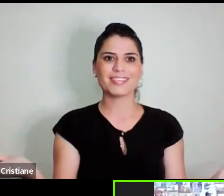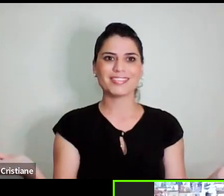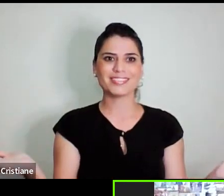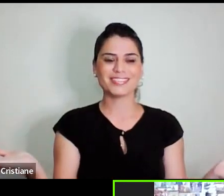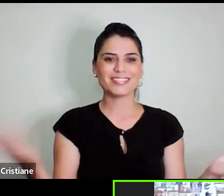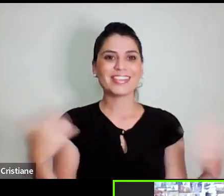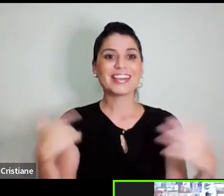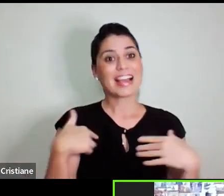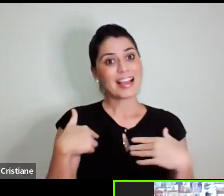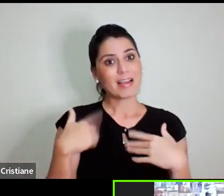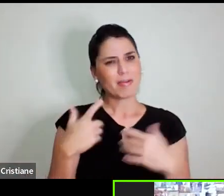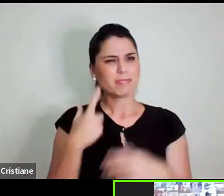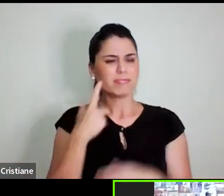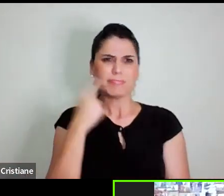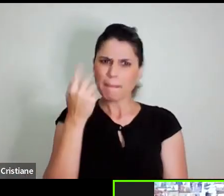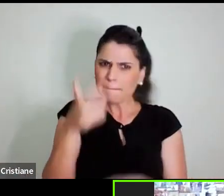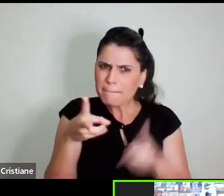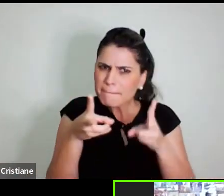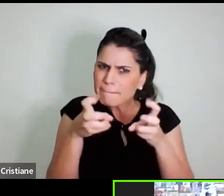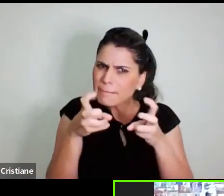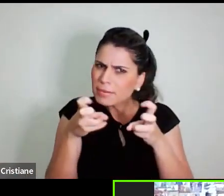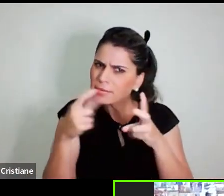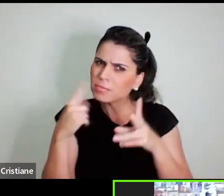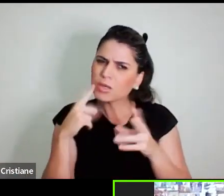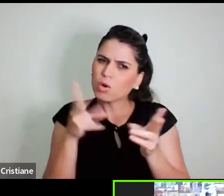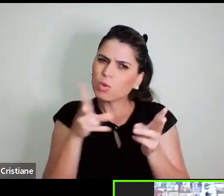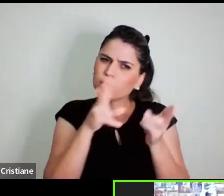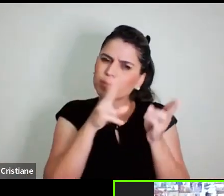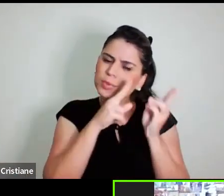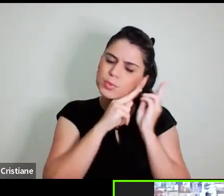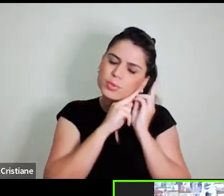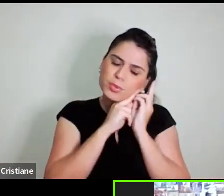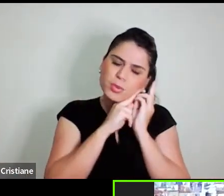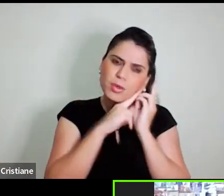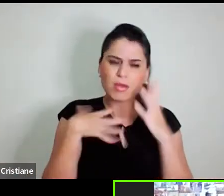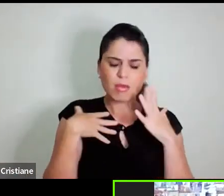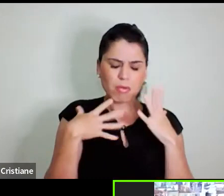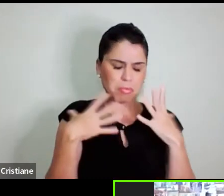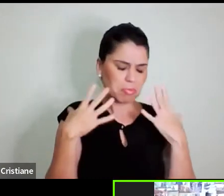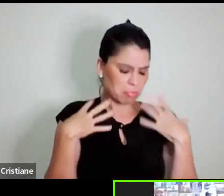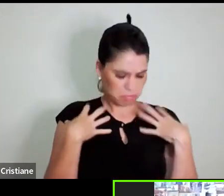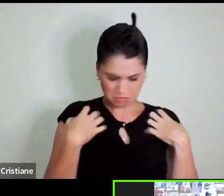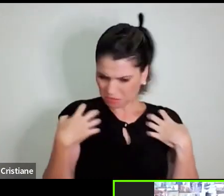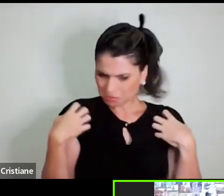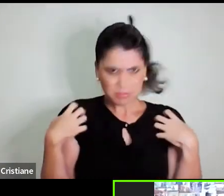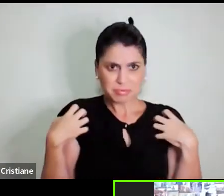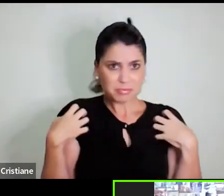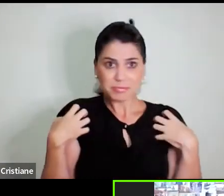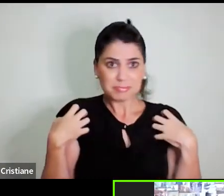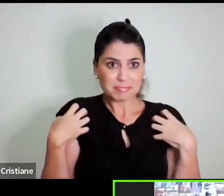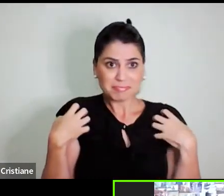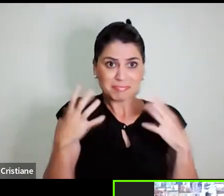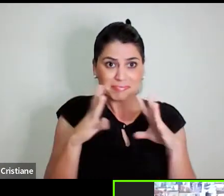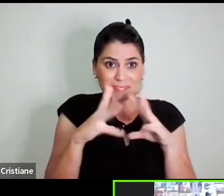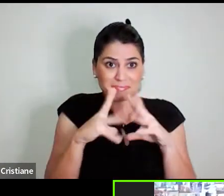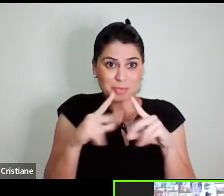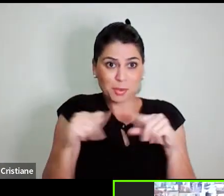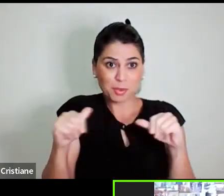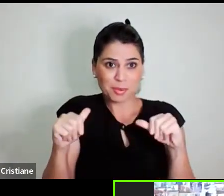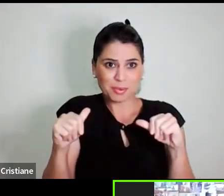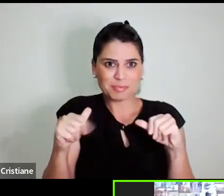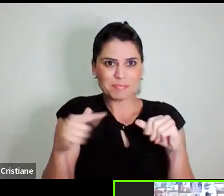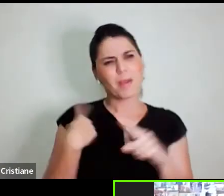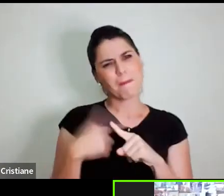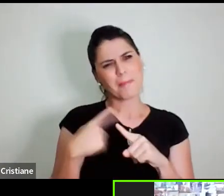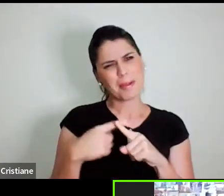dormir, deitar, meu corpo não ficava irritado, porque a alergia, quando eu ingeria algum produto que eu